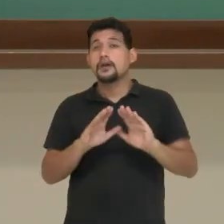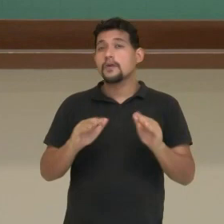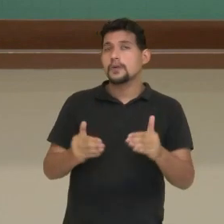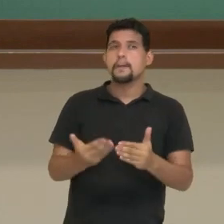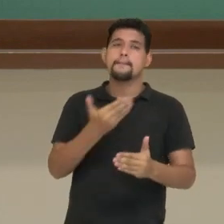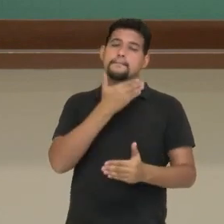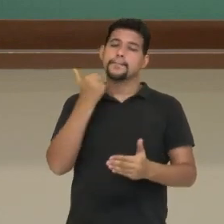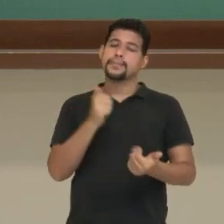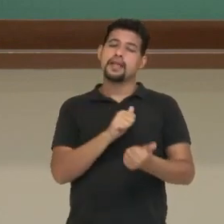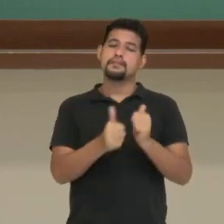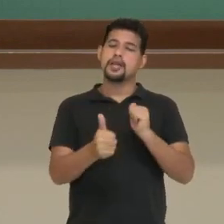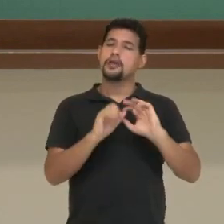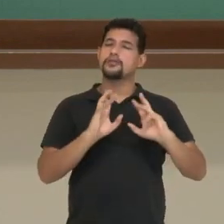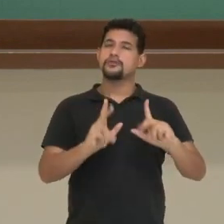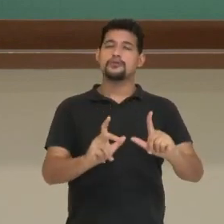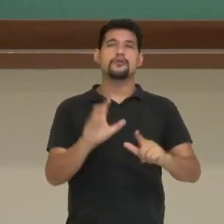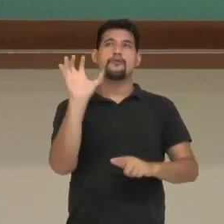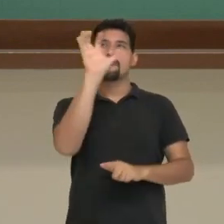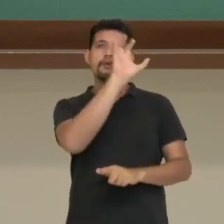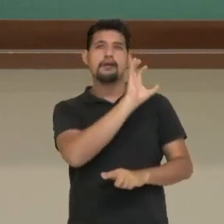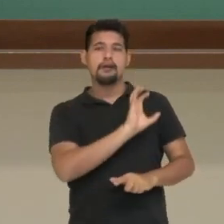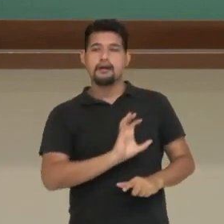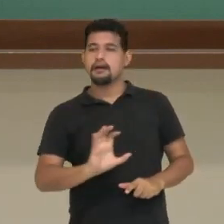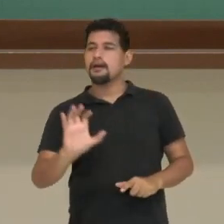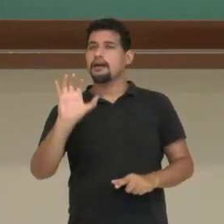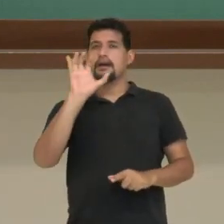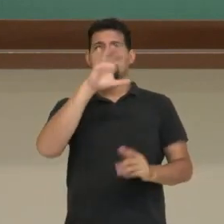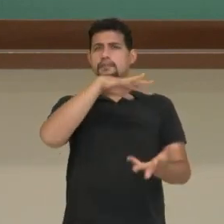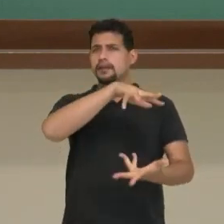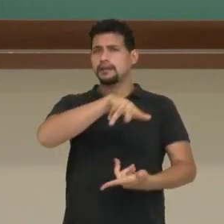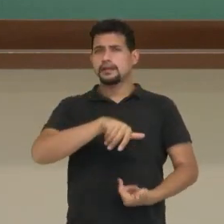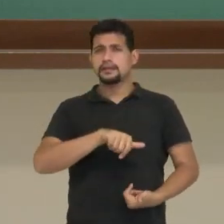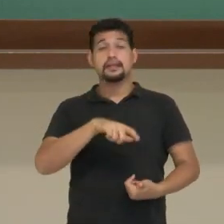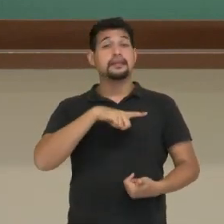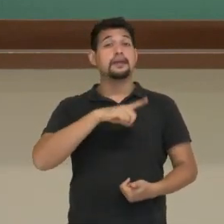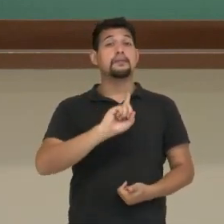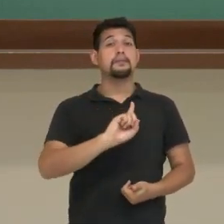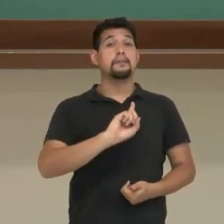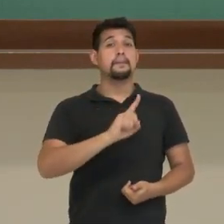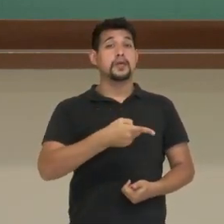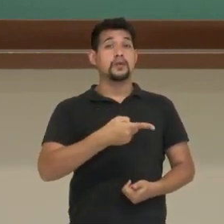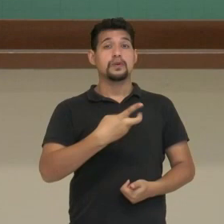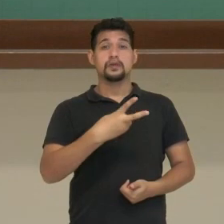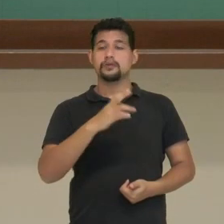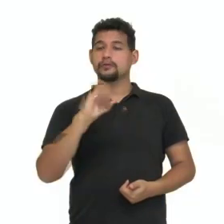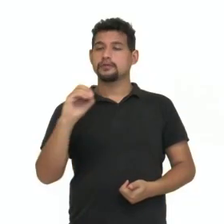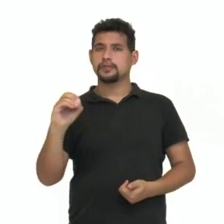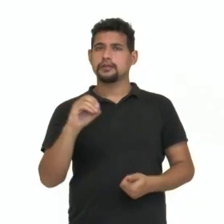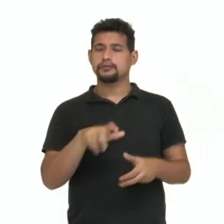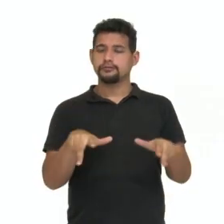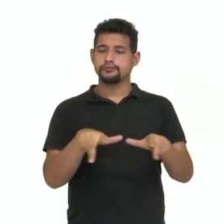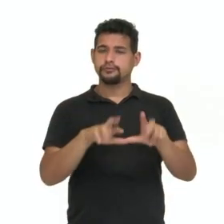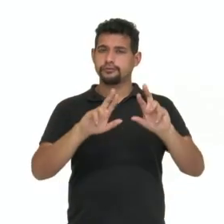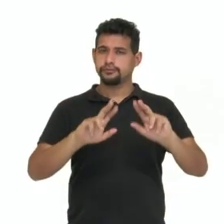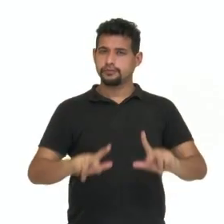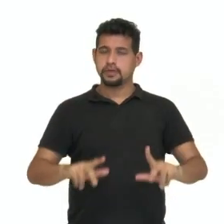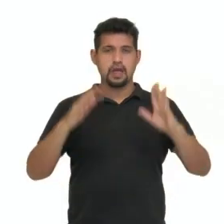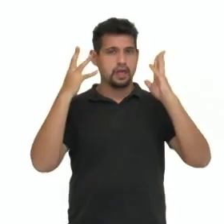deu bem em todas as regiões do planeta. Então, a gente tem ali em torno de 1.200 gêneros, né, de